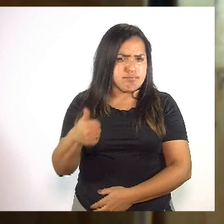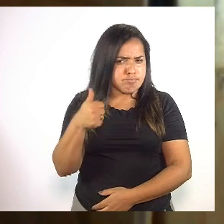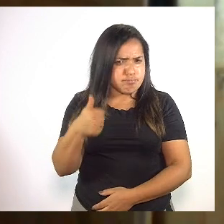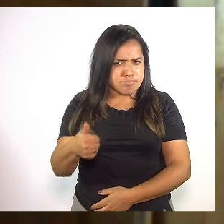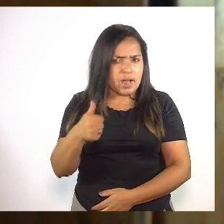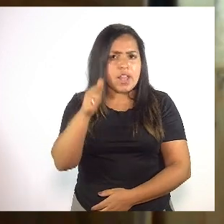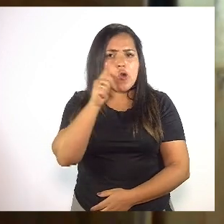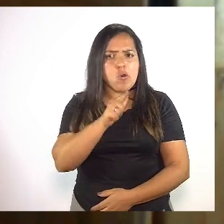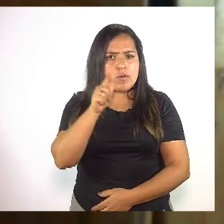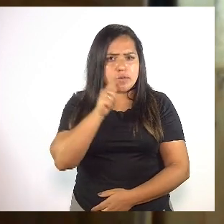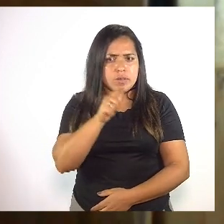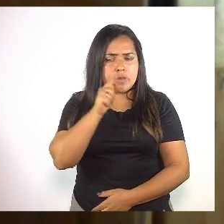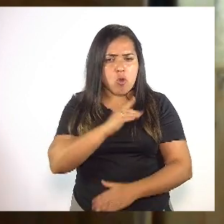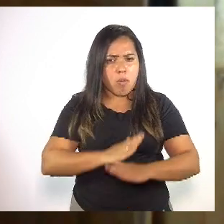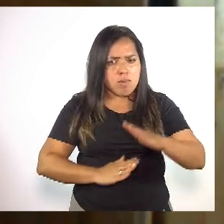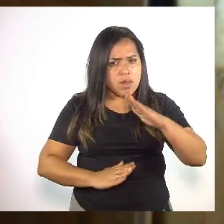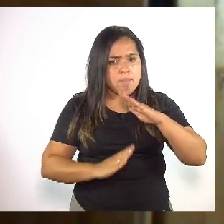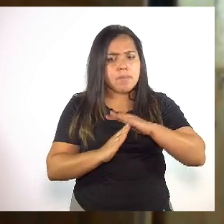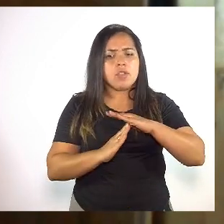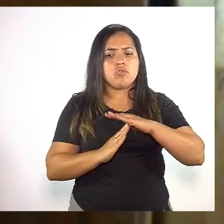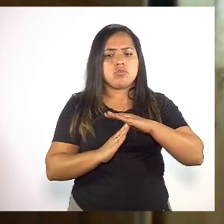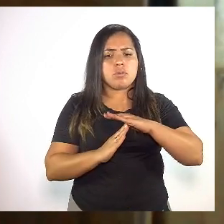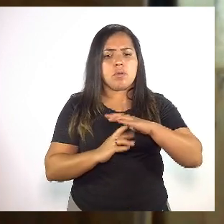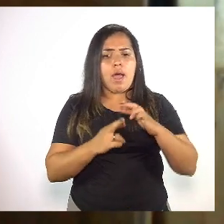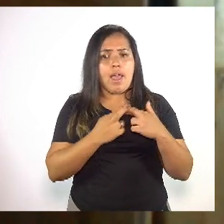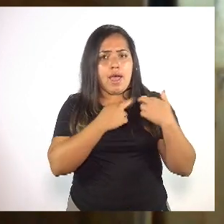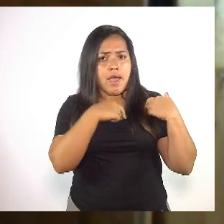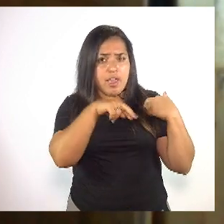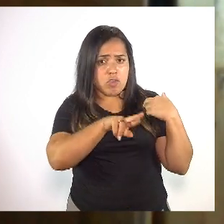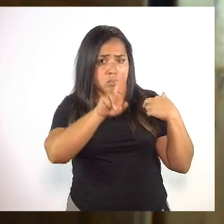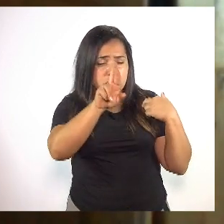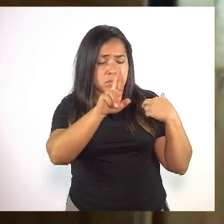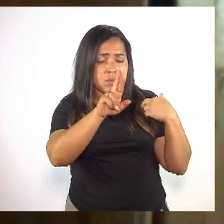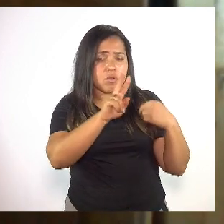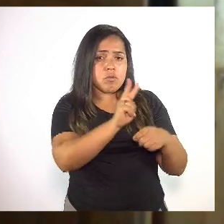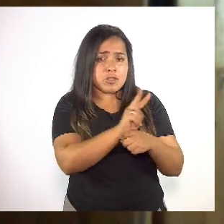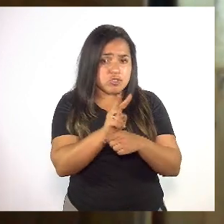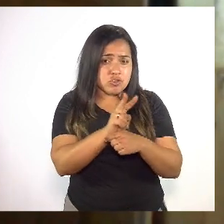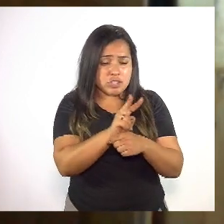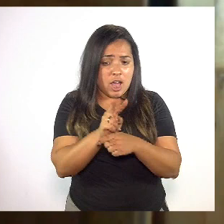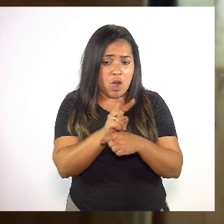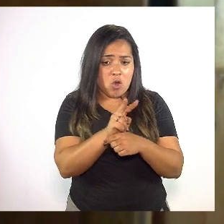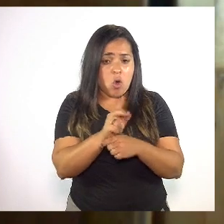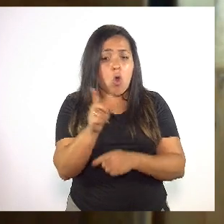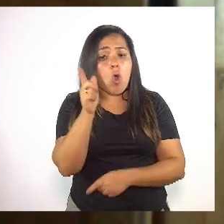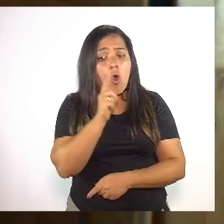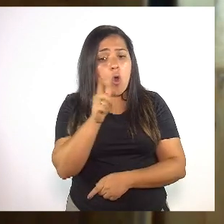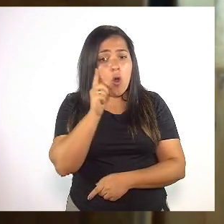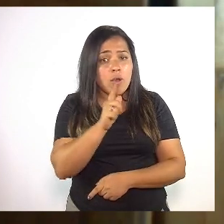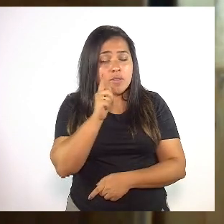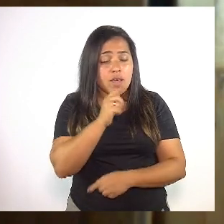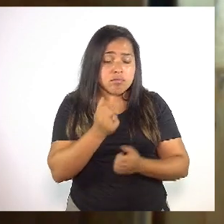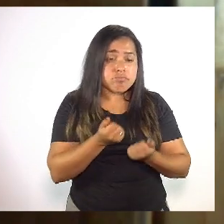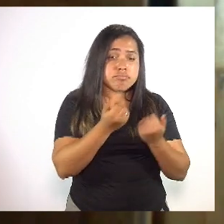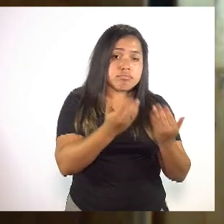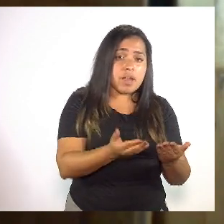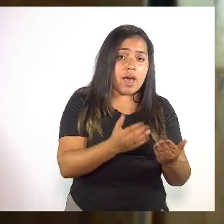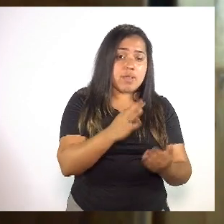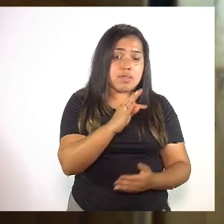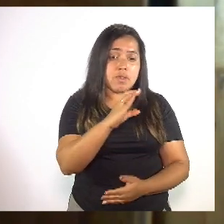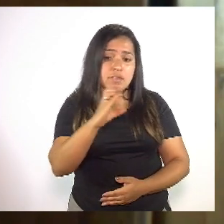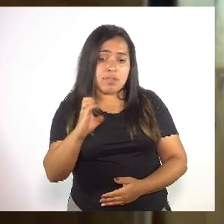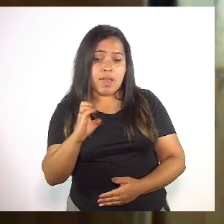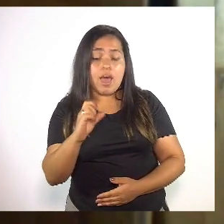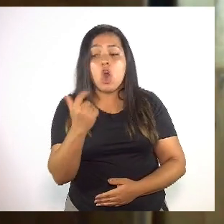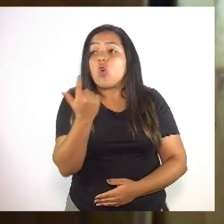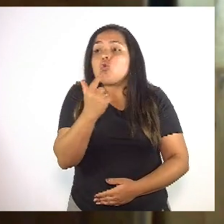do limite que a lei de responsabilidade fiscal concede ao Tribunal de Contas. Então, não